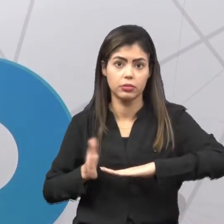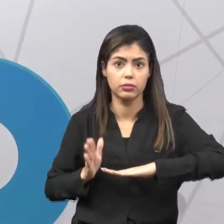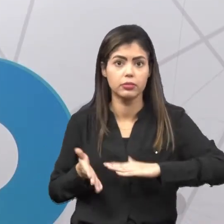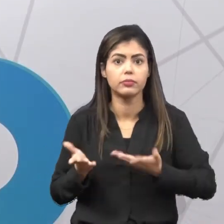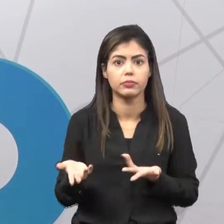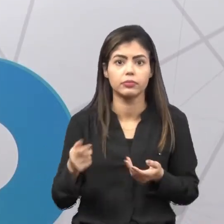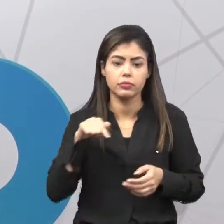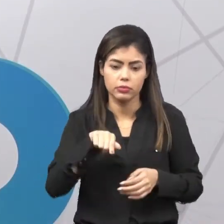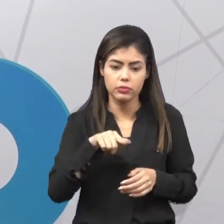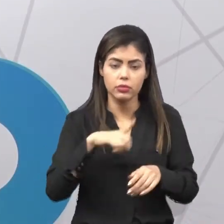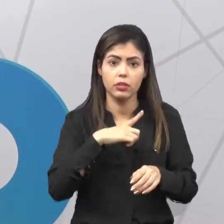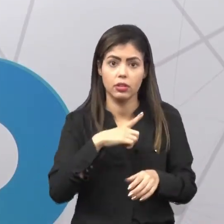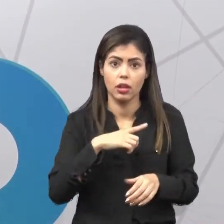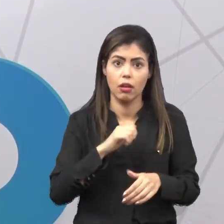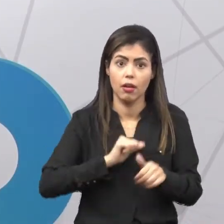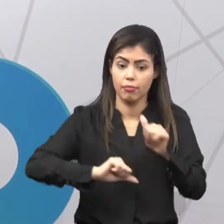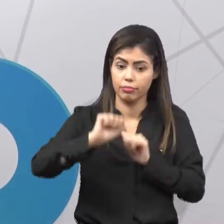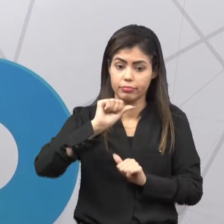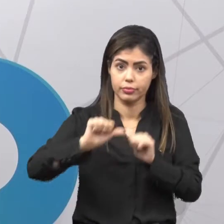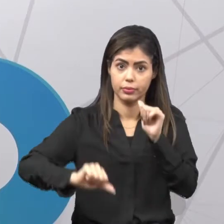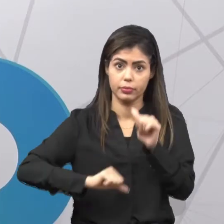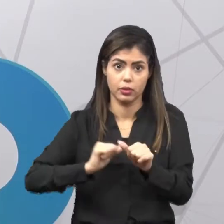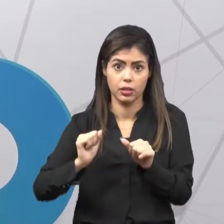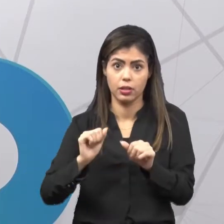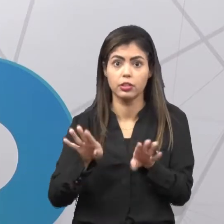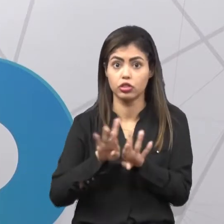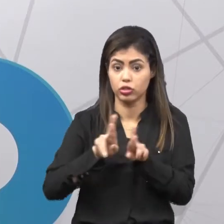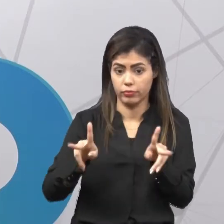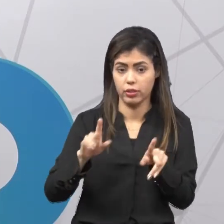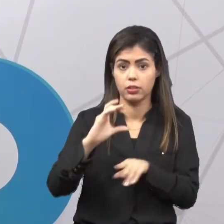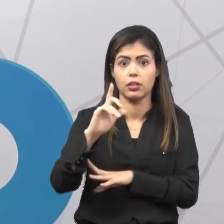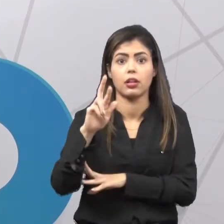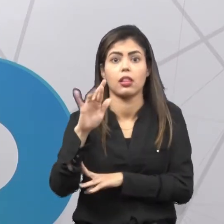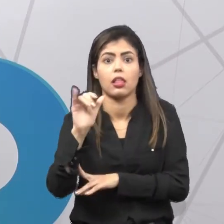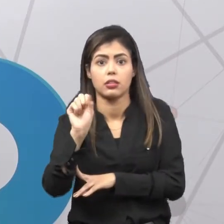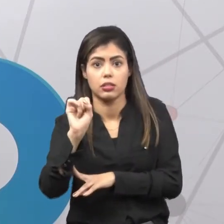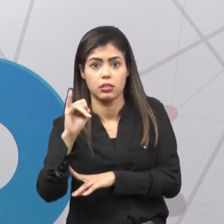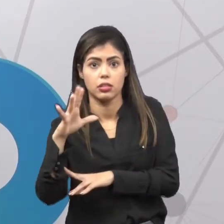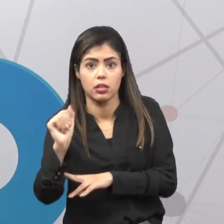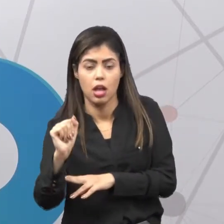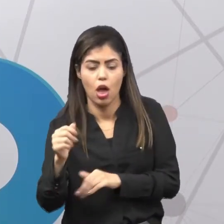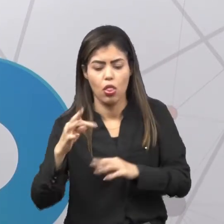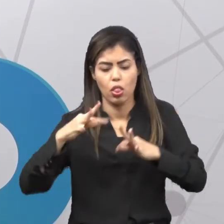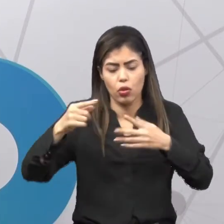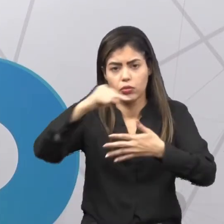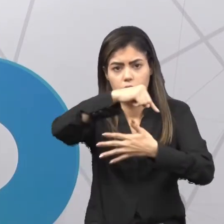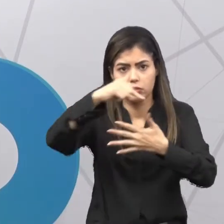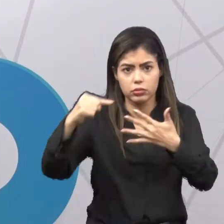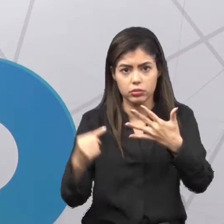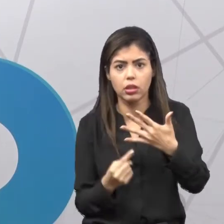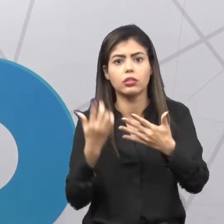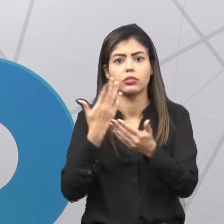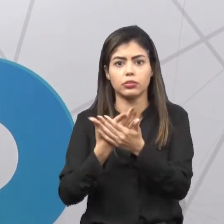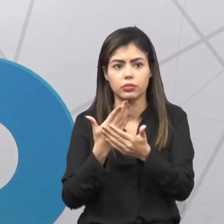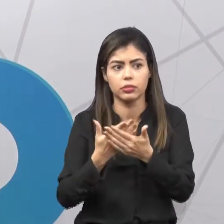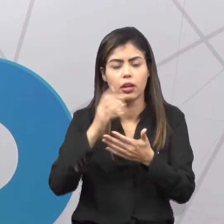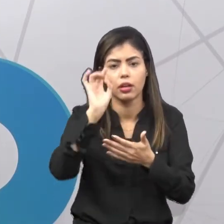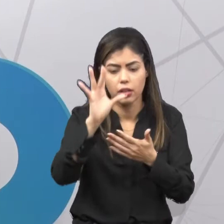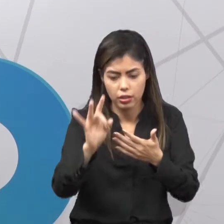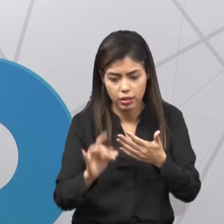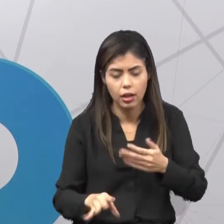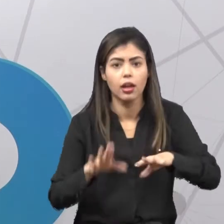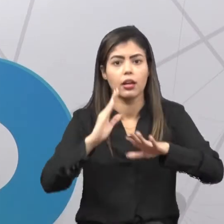contemporânea, ela está o tempo todo se contrapondo à dança clássica. Todos os elementos, quando a gente vai estudar as características da